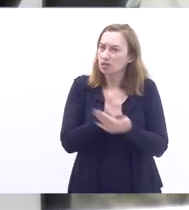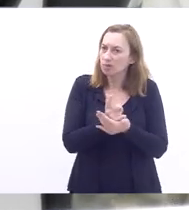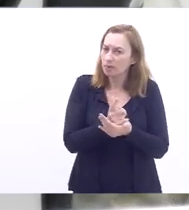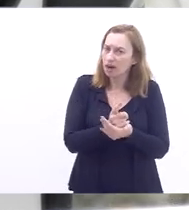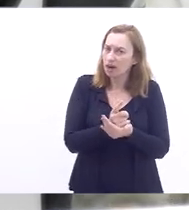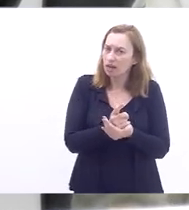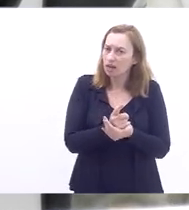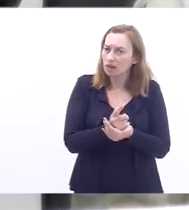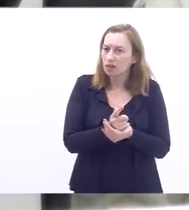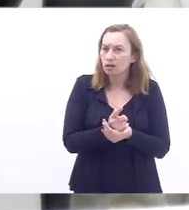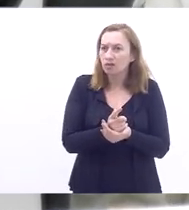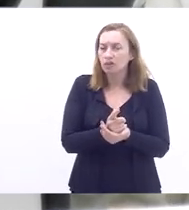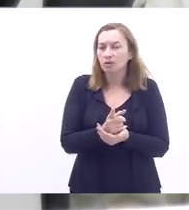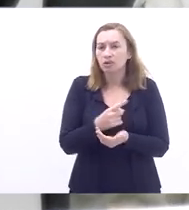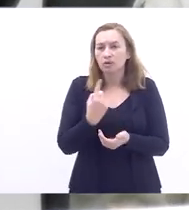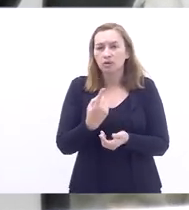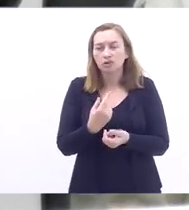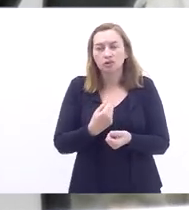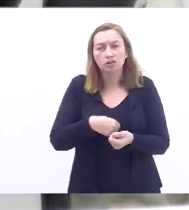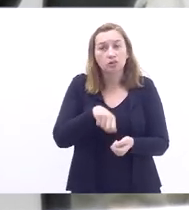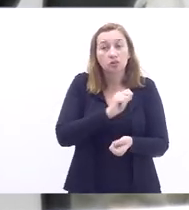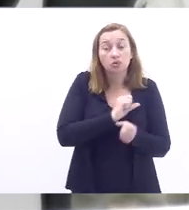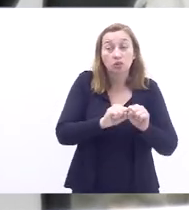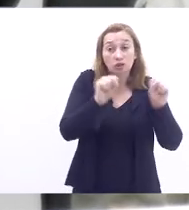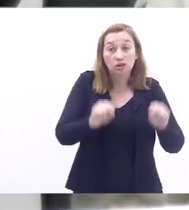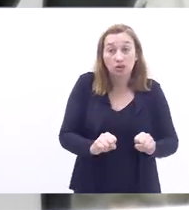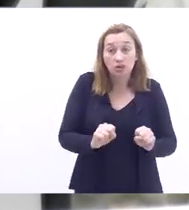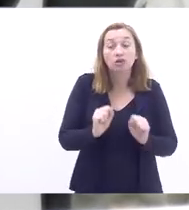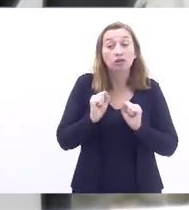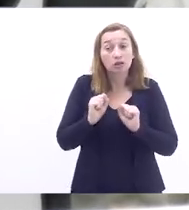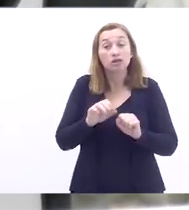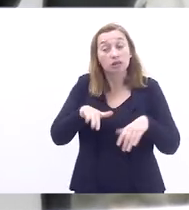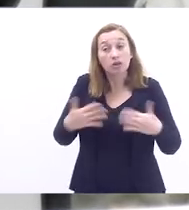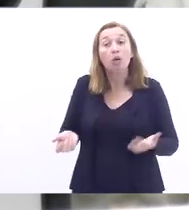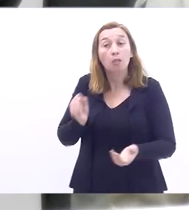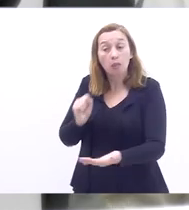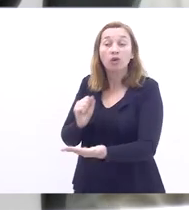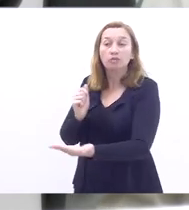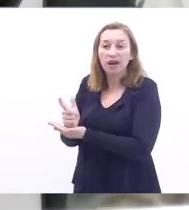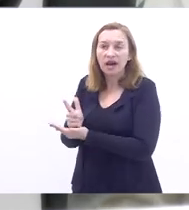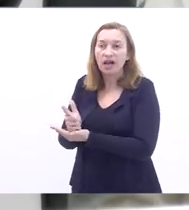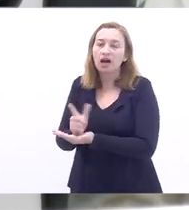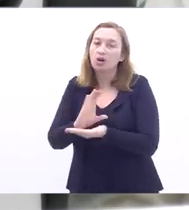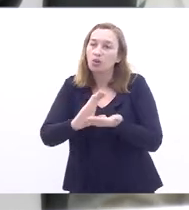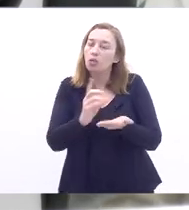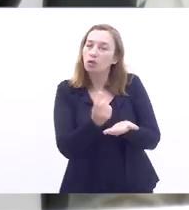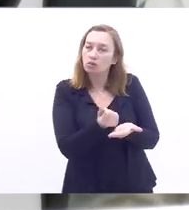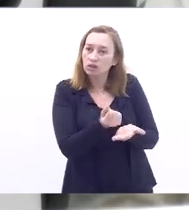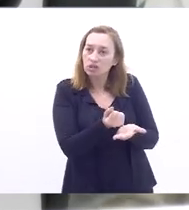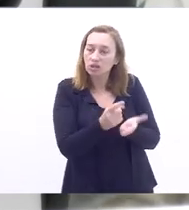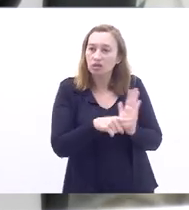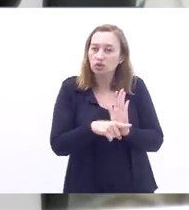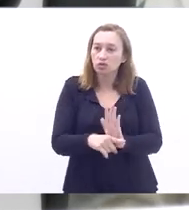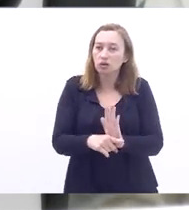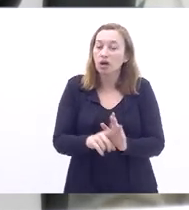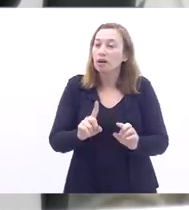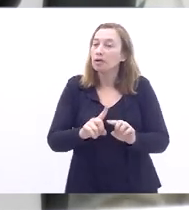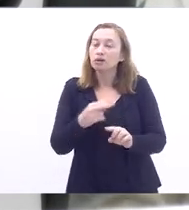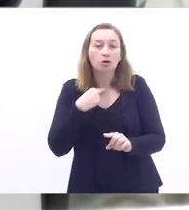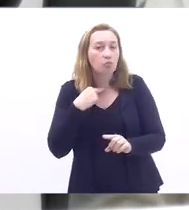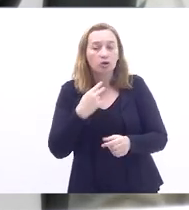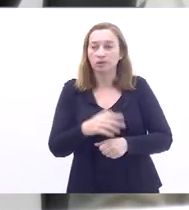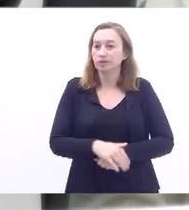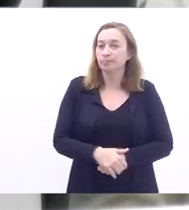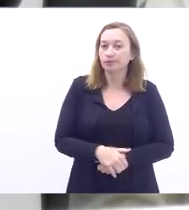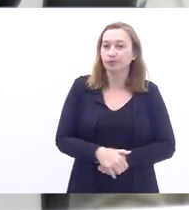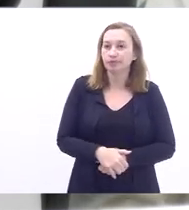efetuada a contrapartida que a gente não tem os regimes e não tenho um regime então assim depois de pagar os auxílios Não não pode porque nesse intervalo do língua também